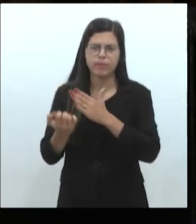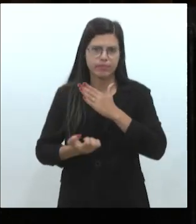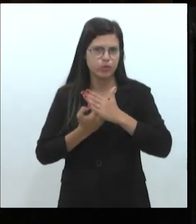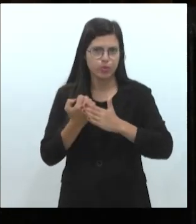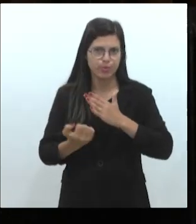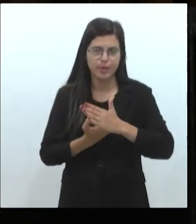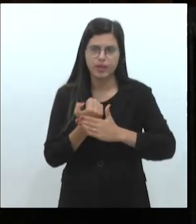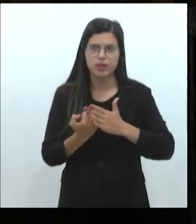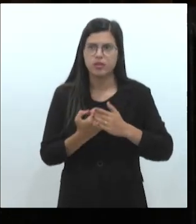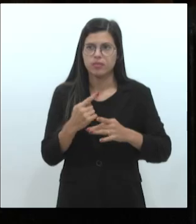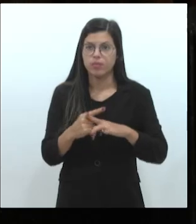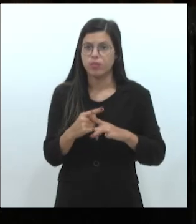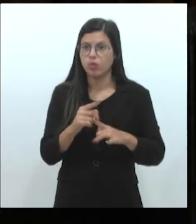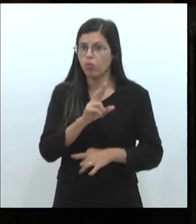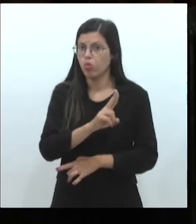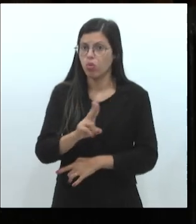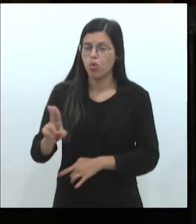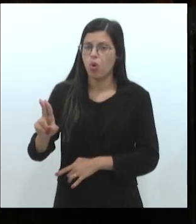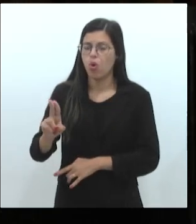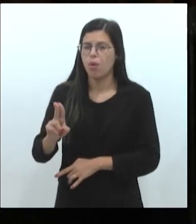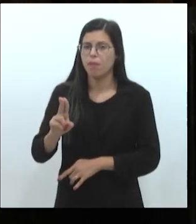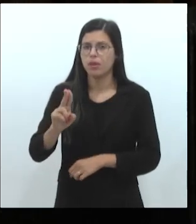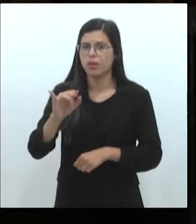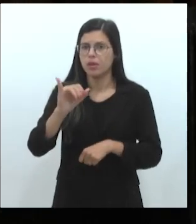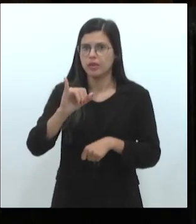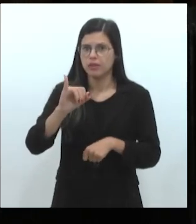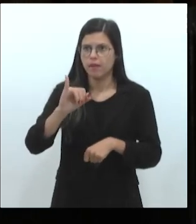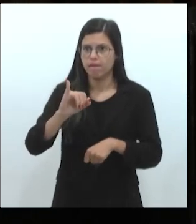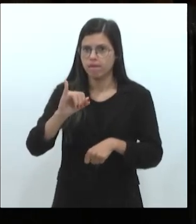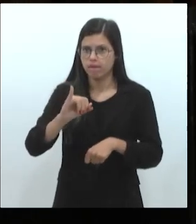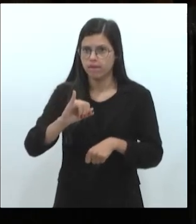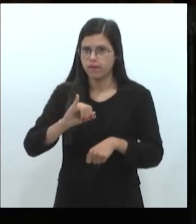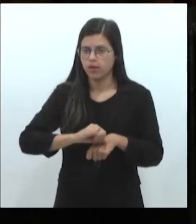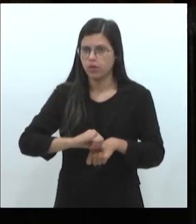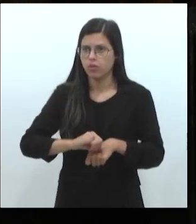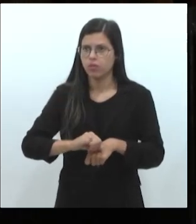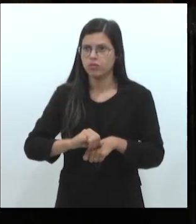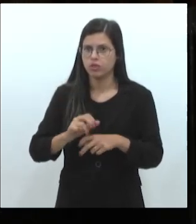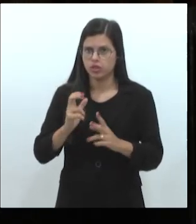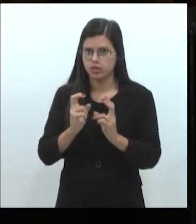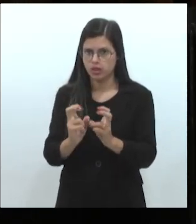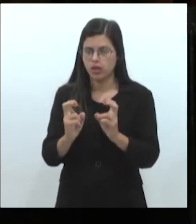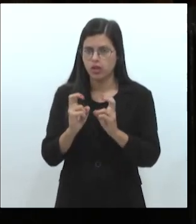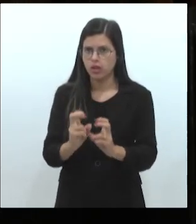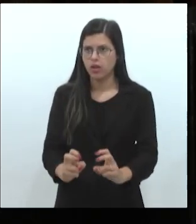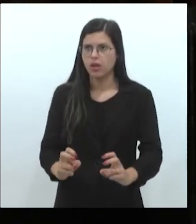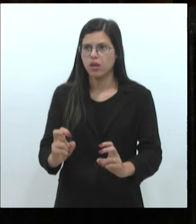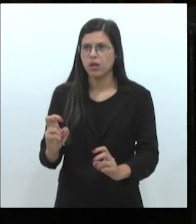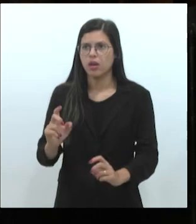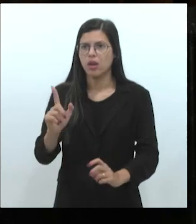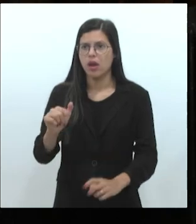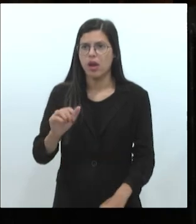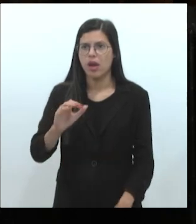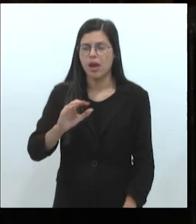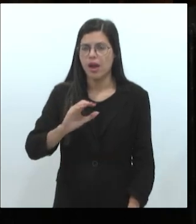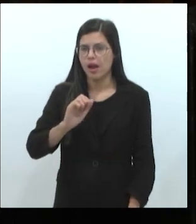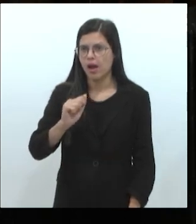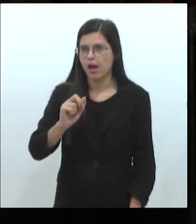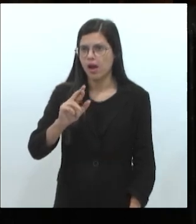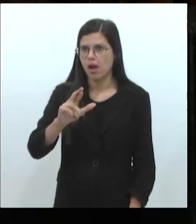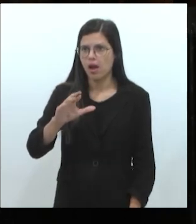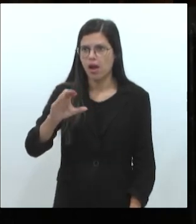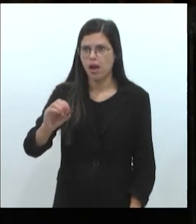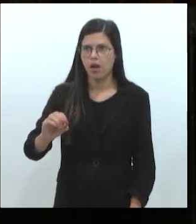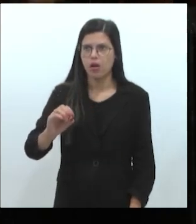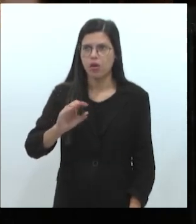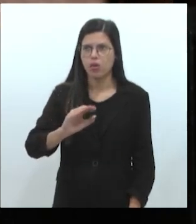o nome dessa ferrovia, ela é chamada de arco ferroviário.